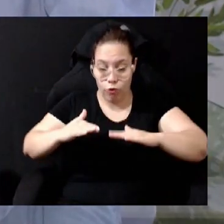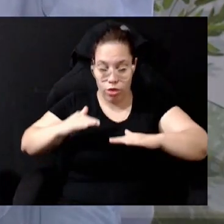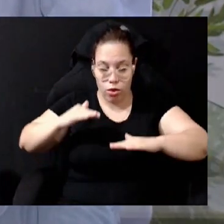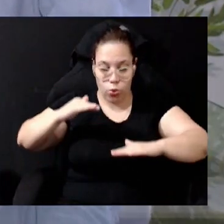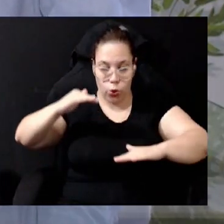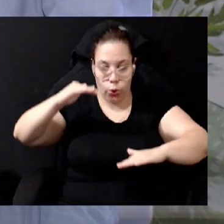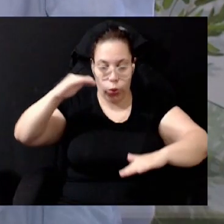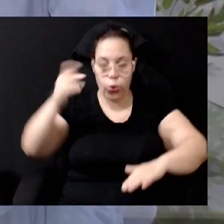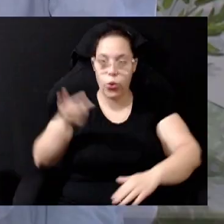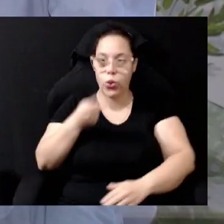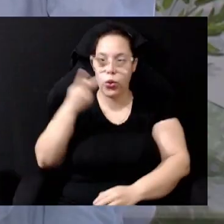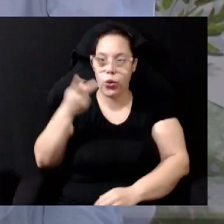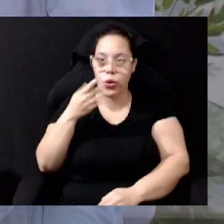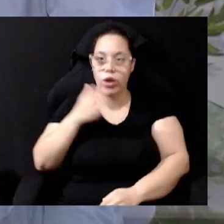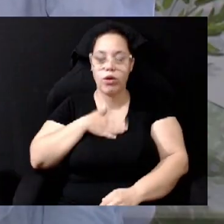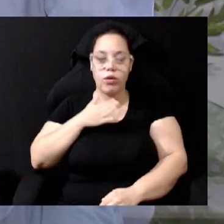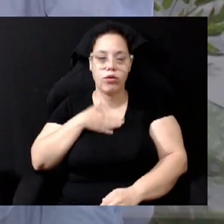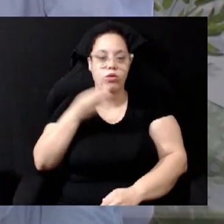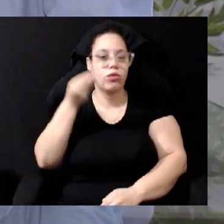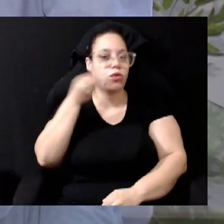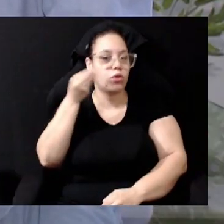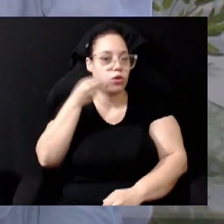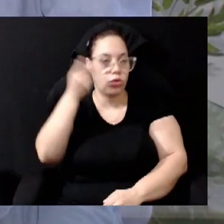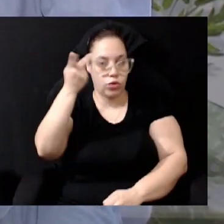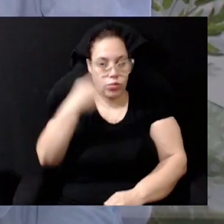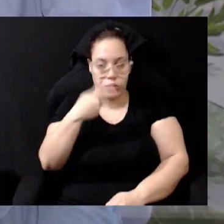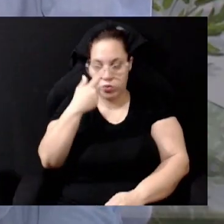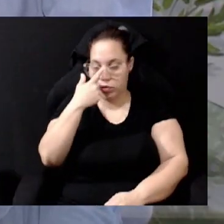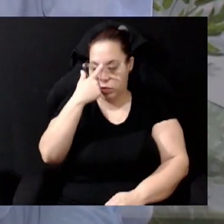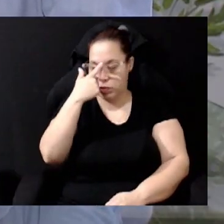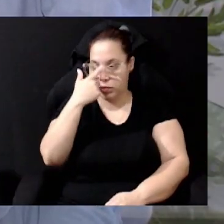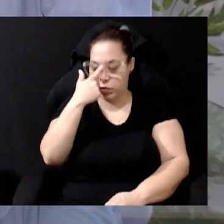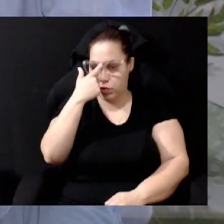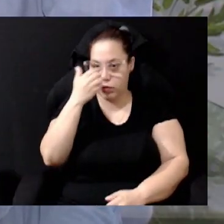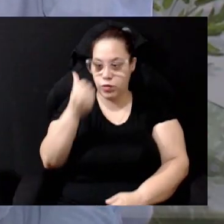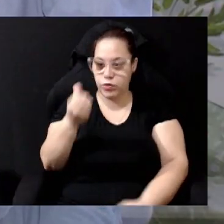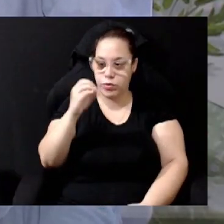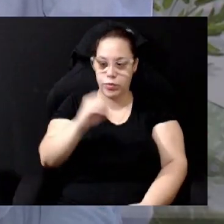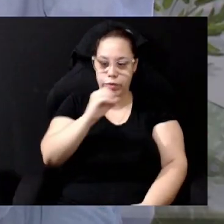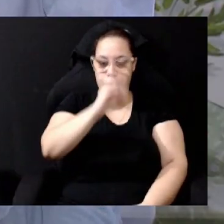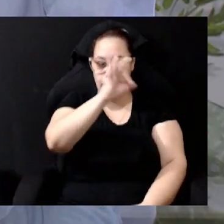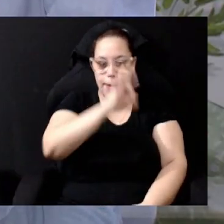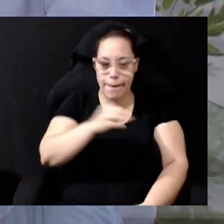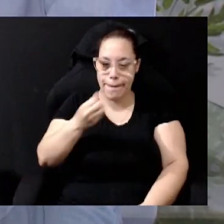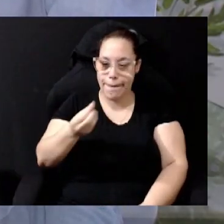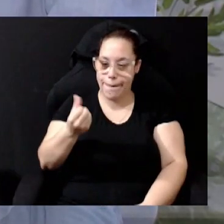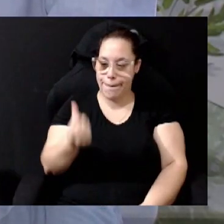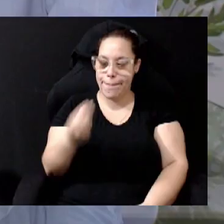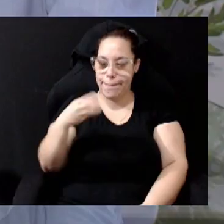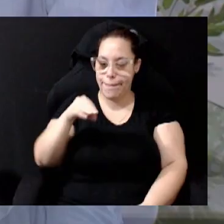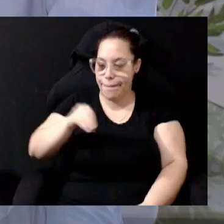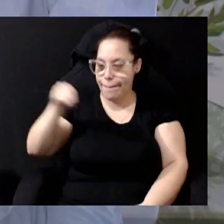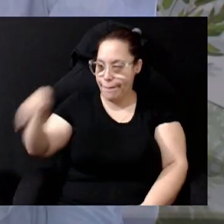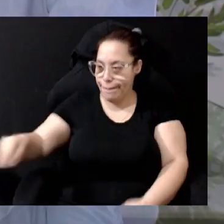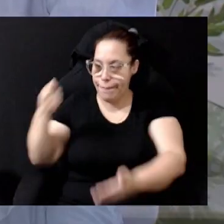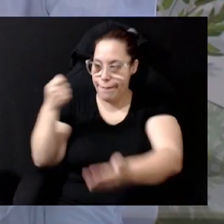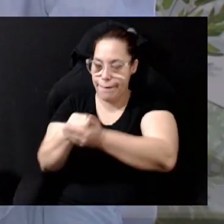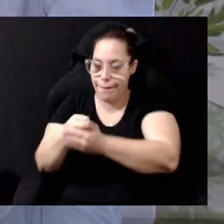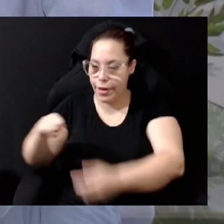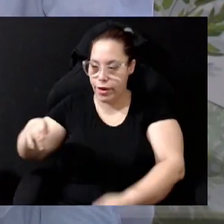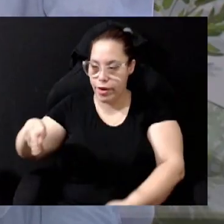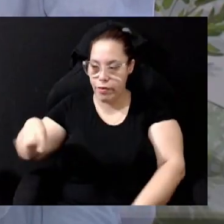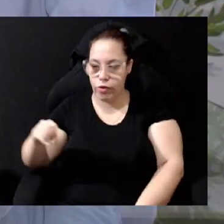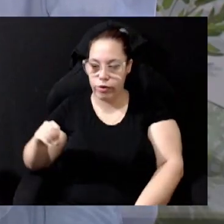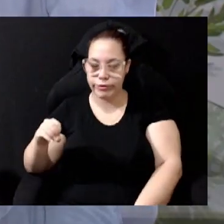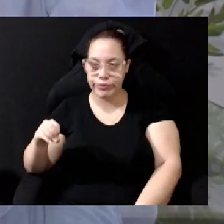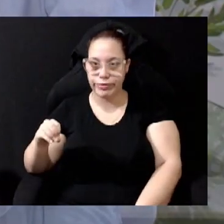da minha experiência pessoal. Eu reservo 100% do meu 13º para pagar os impostos, porque é